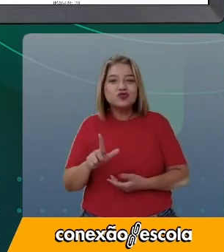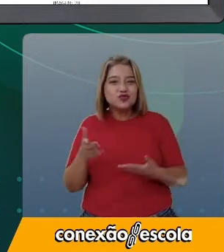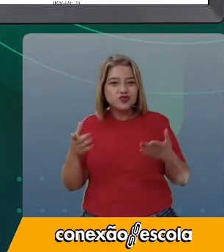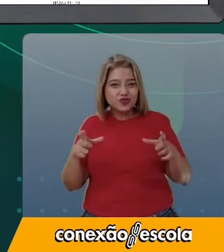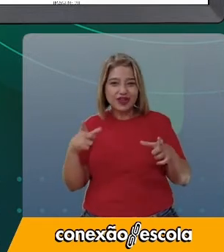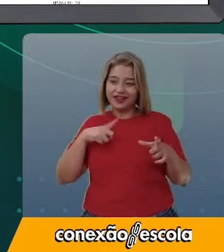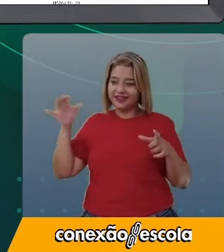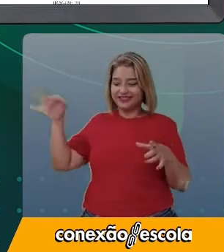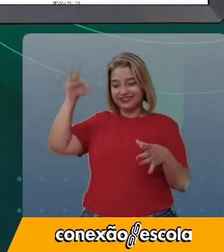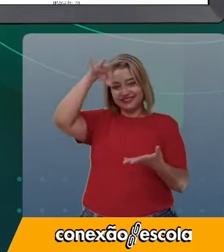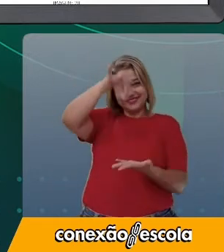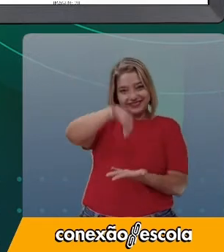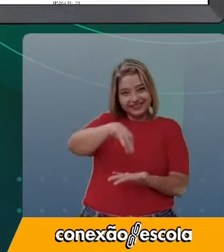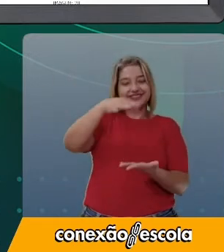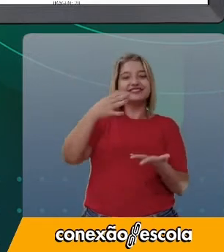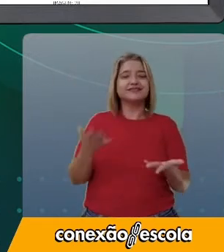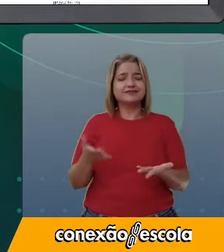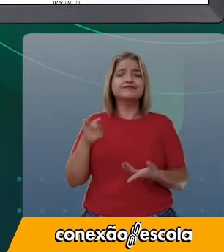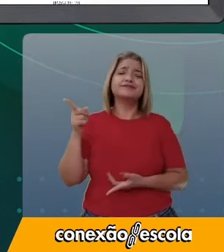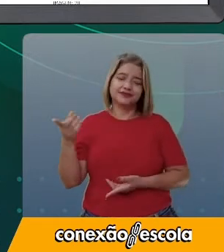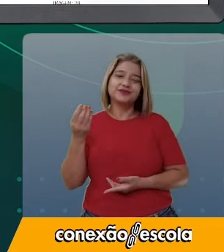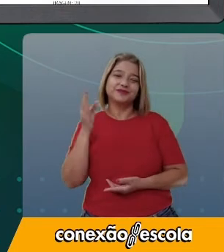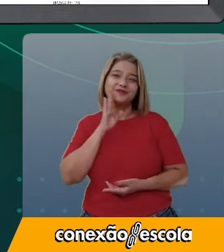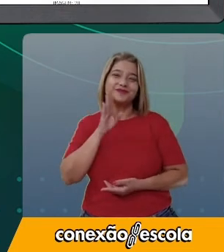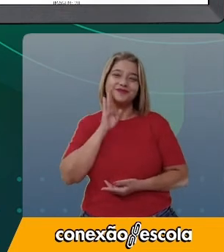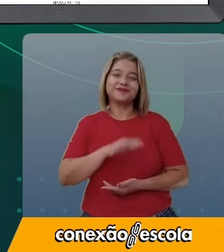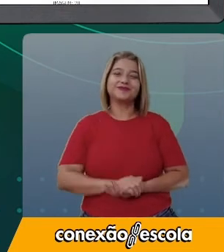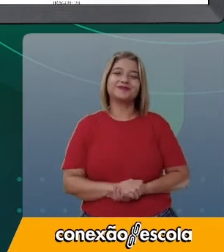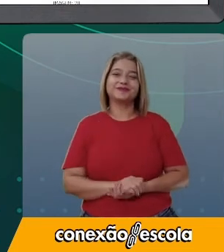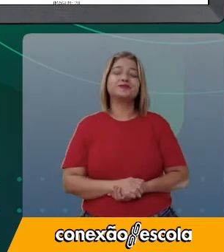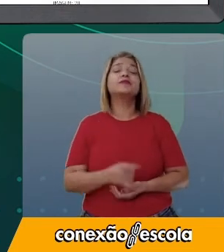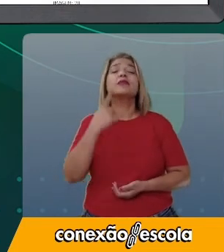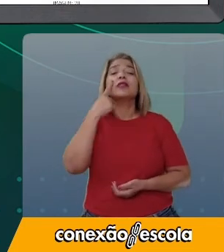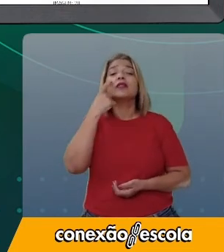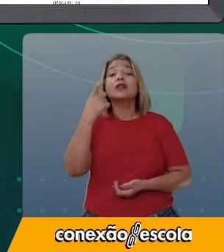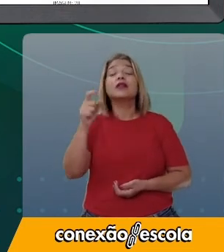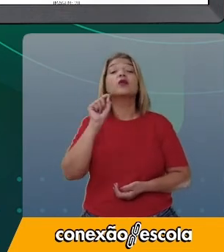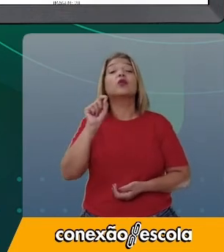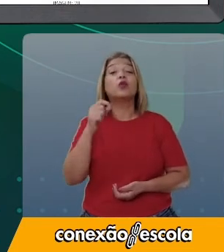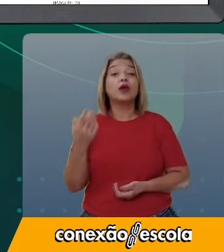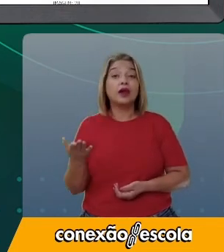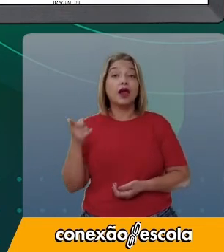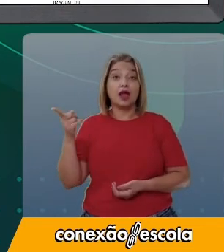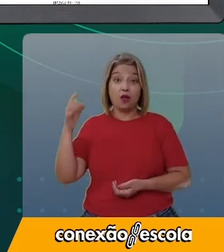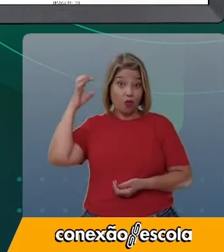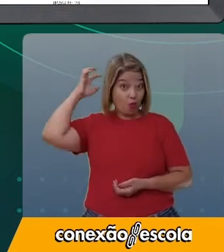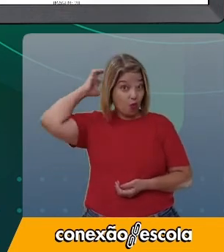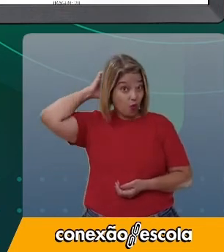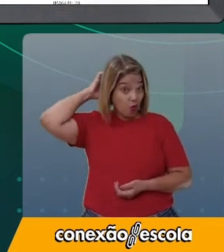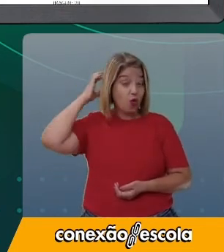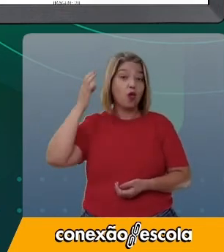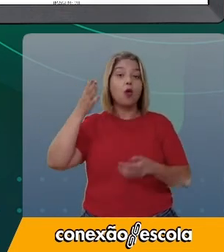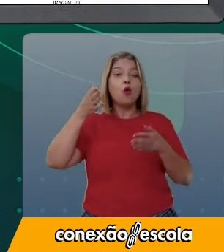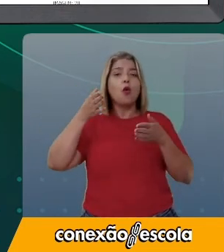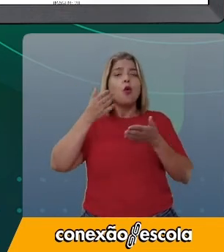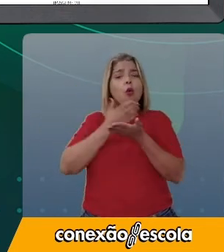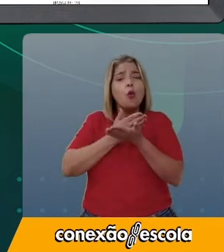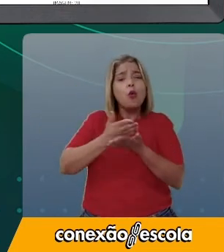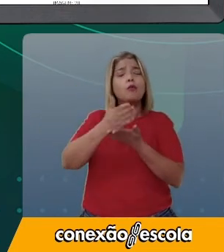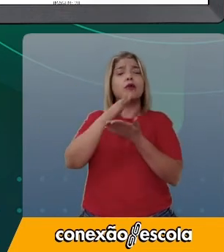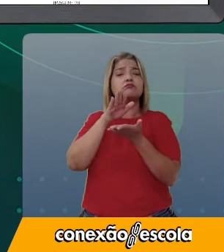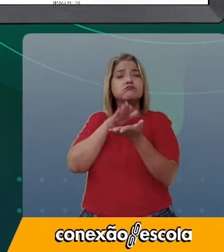Então, é uma literatura muito legal. E o que é mais interessante, né? Cora começou a